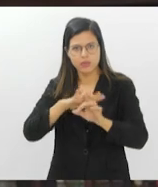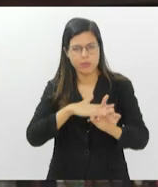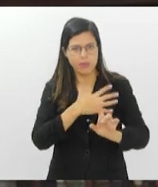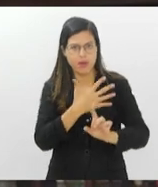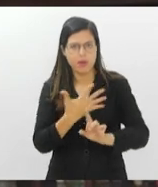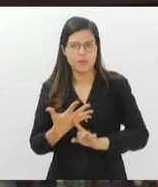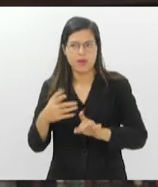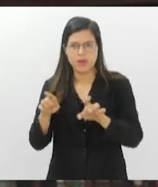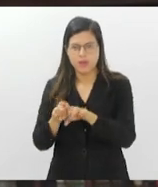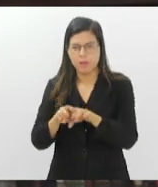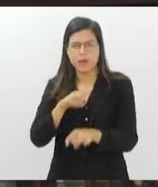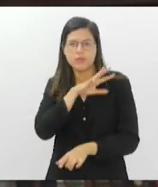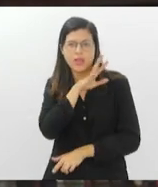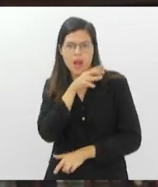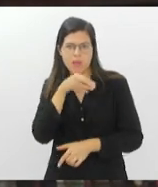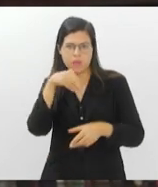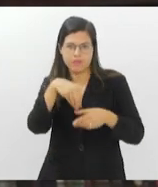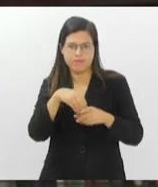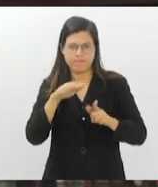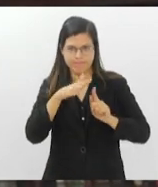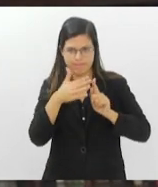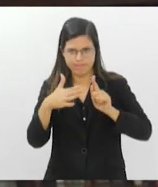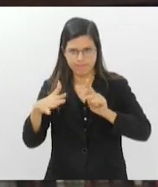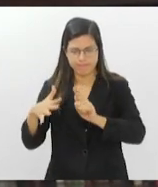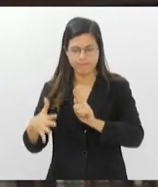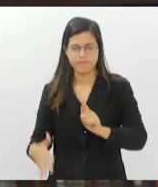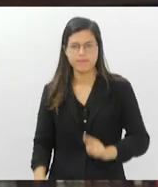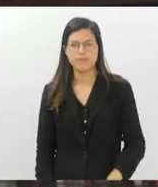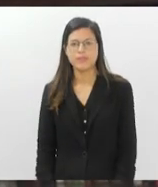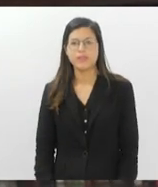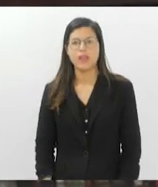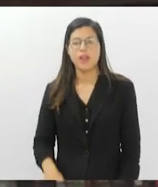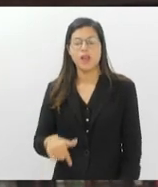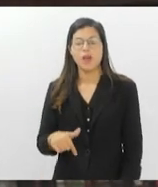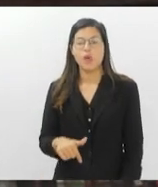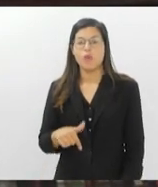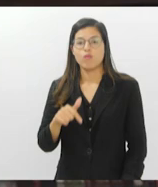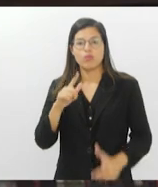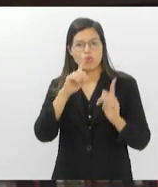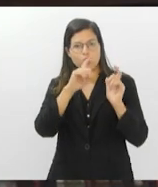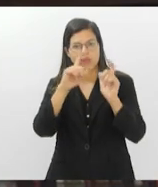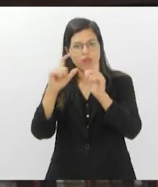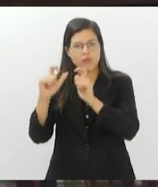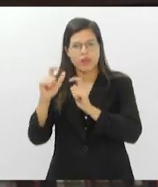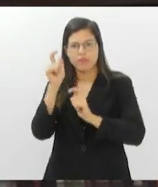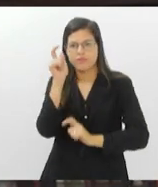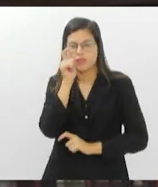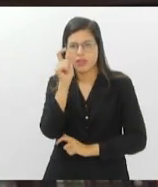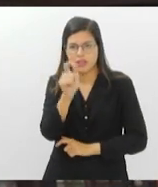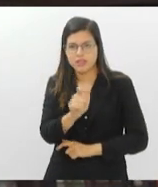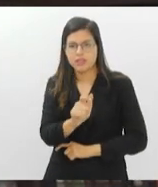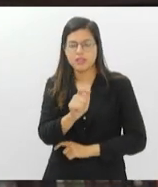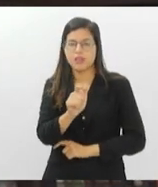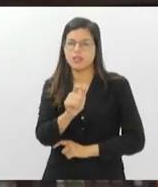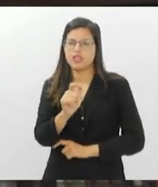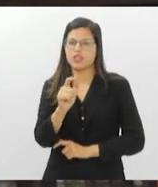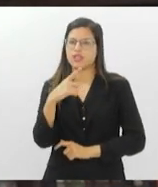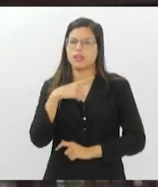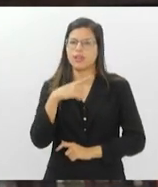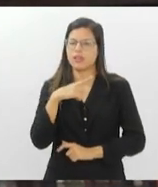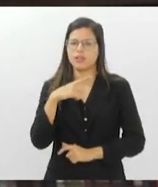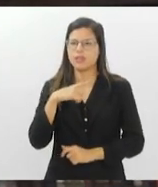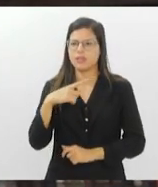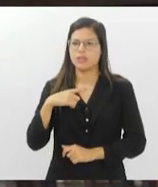Baía de Guanabara. Mas são fotografias interessantíssimas, né, formidáveis e que trazem toda uma